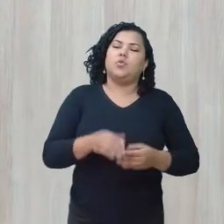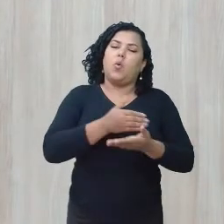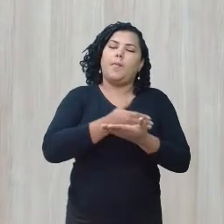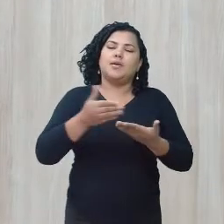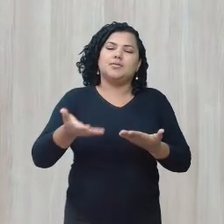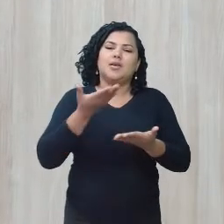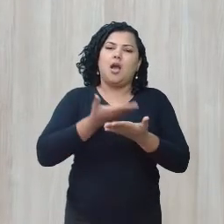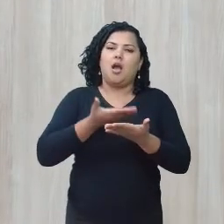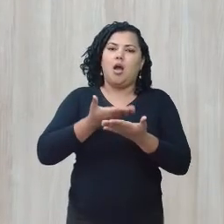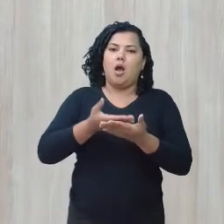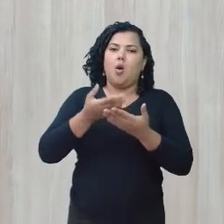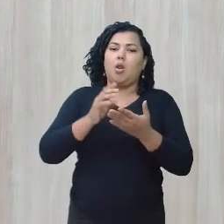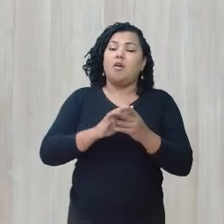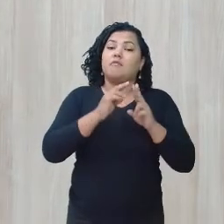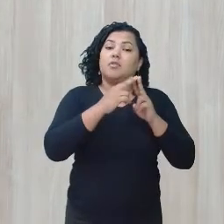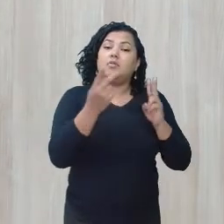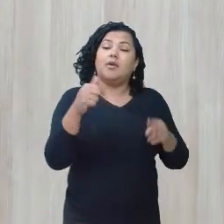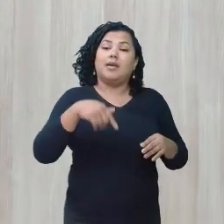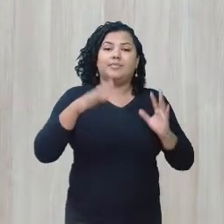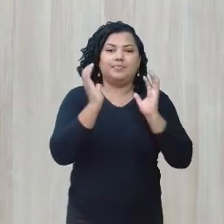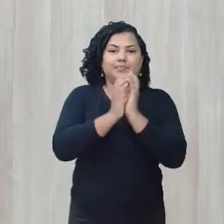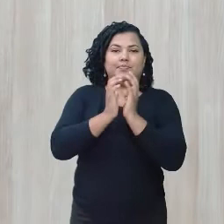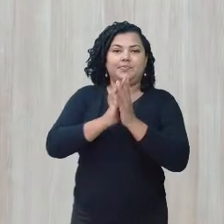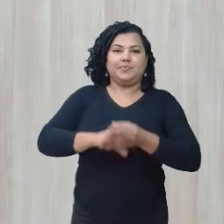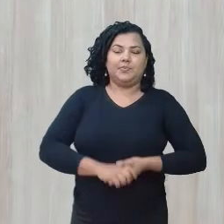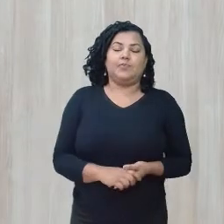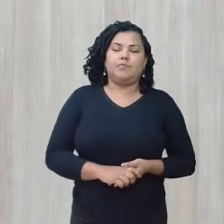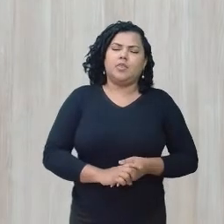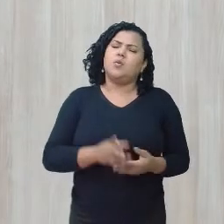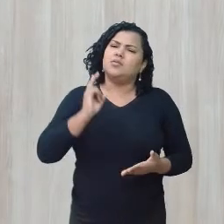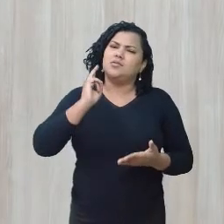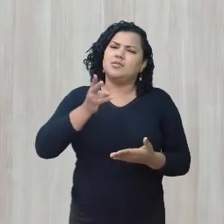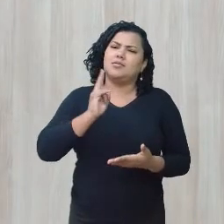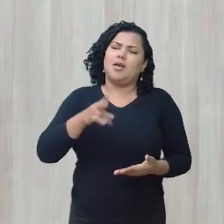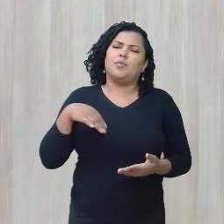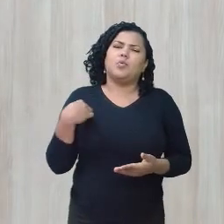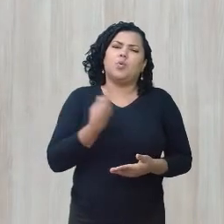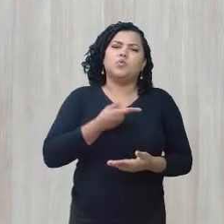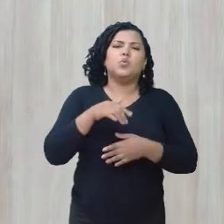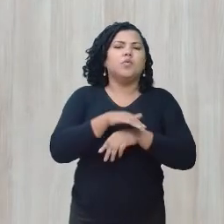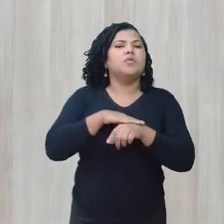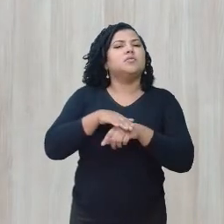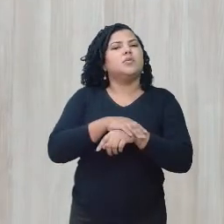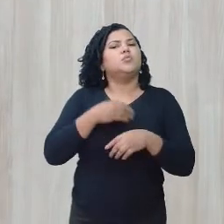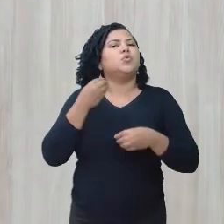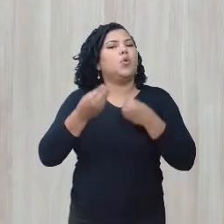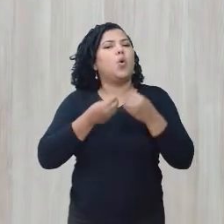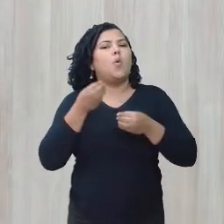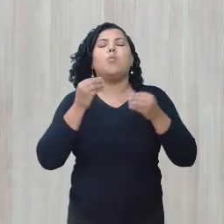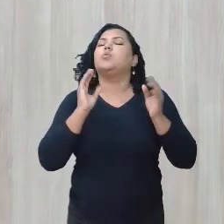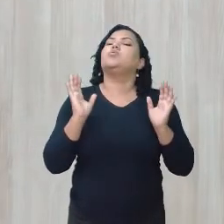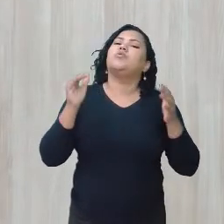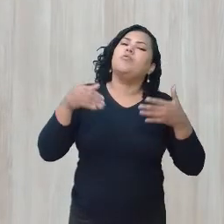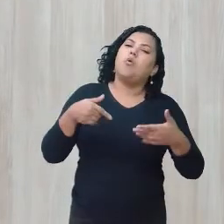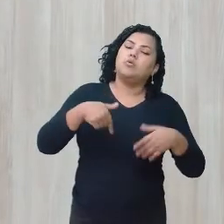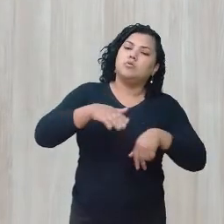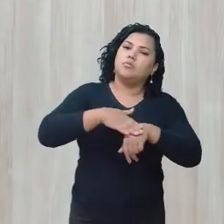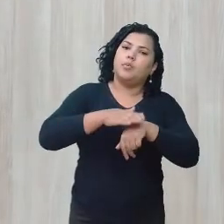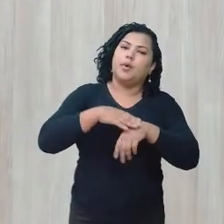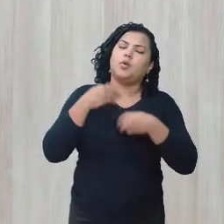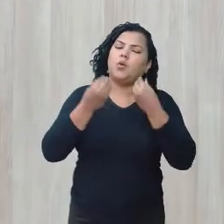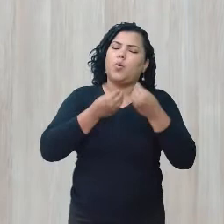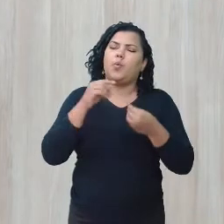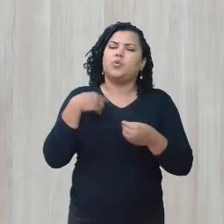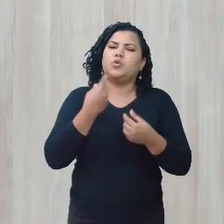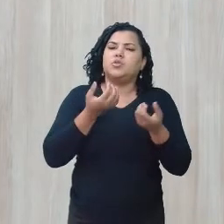Aulas Digitais do Recife. E sempre como a gente traz aquele comentário no início da aula, né, de como é que está o nosso formato nesse momento, de como é que a